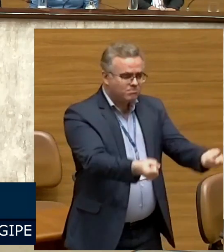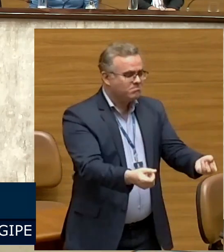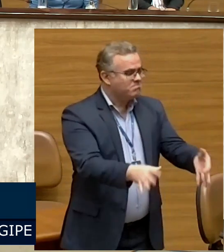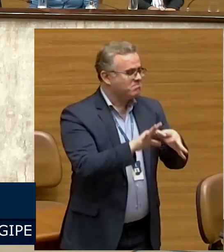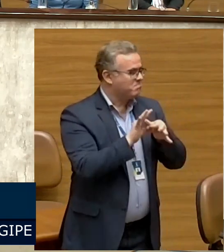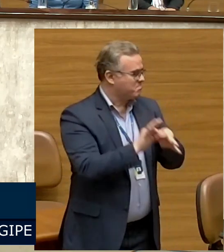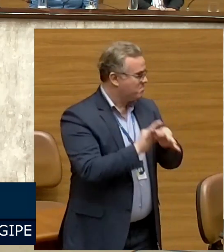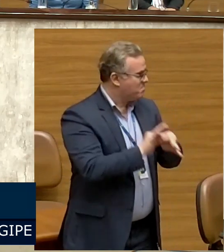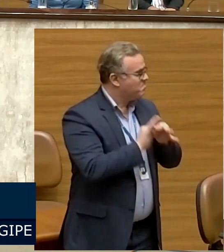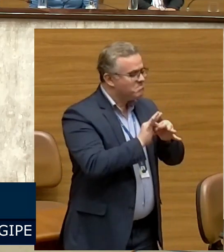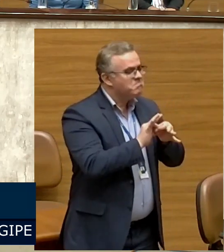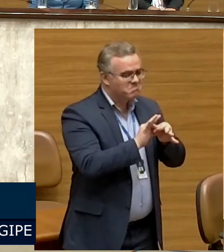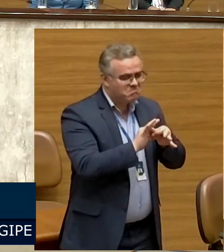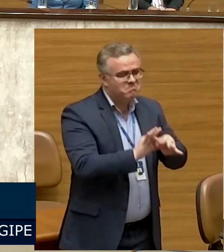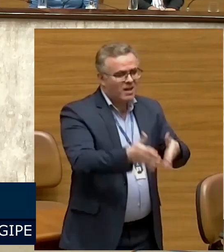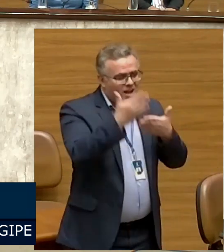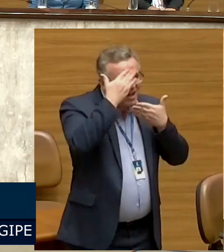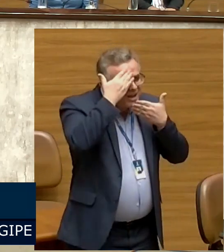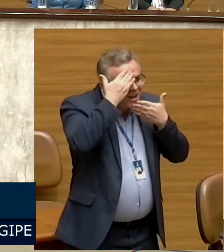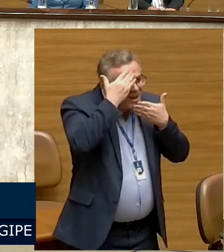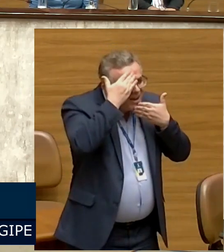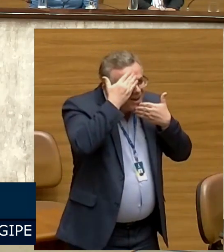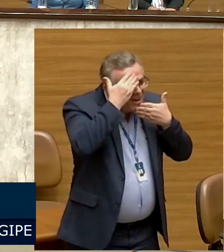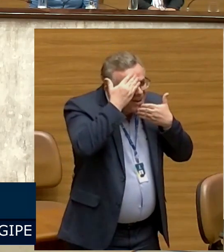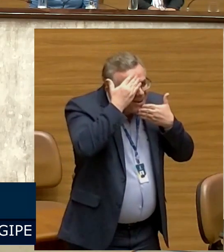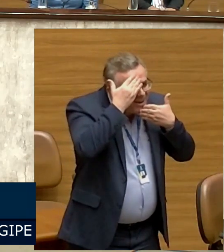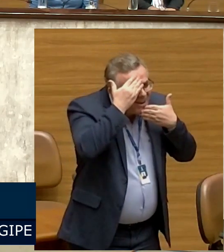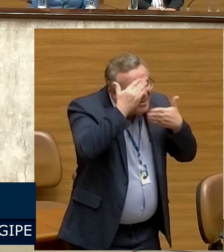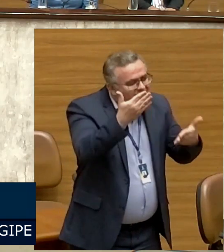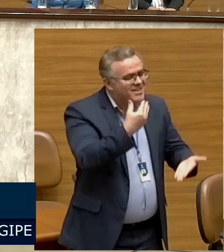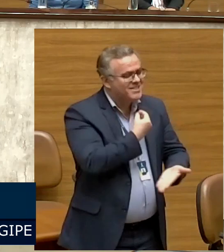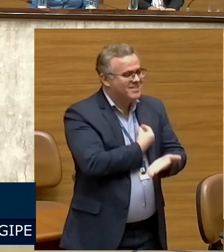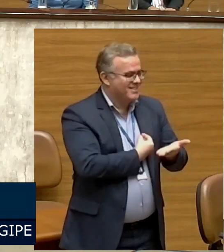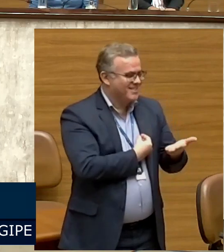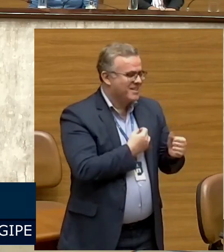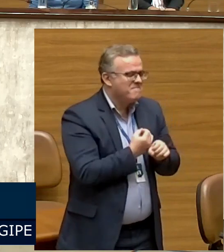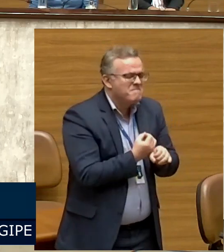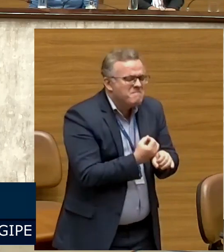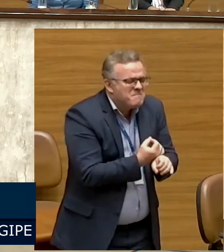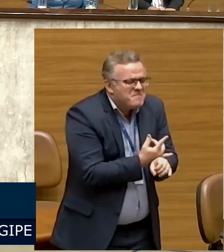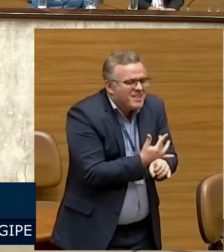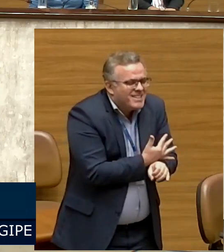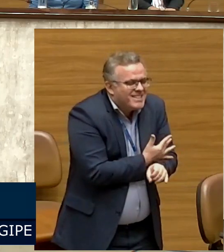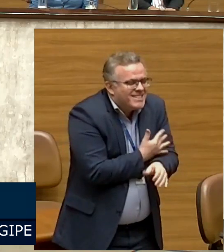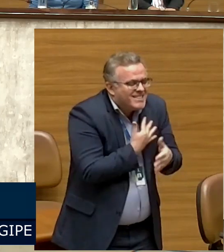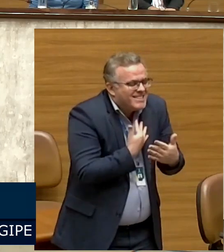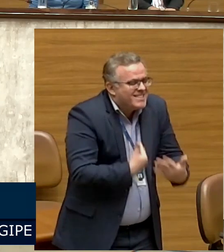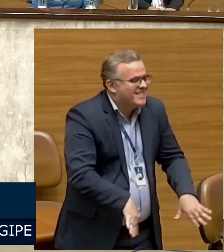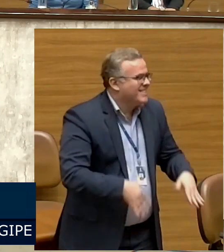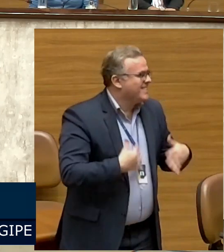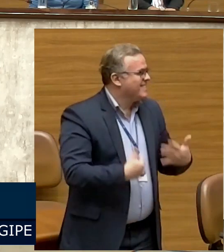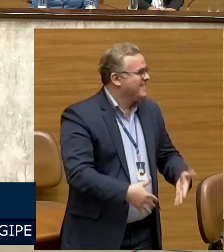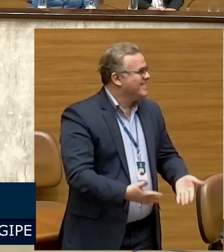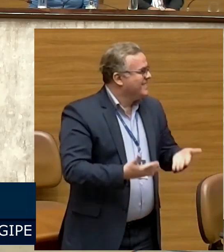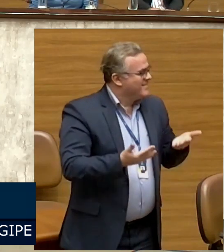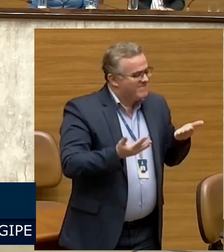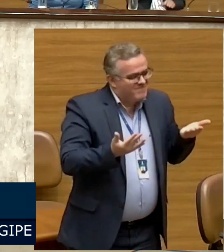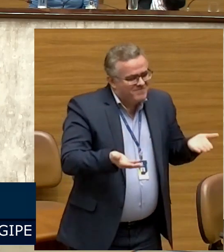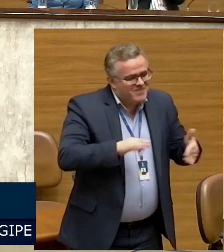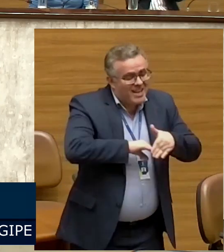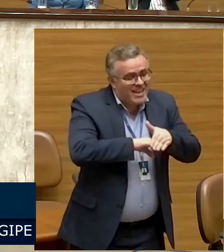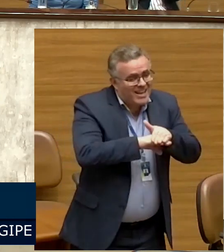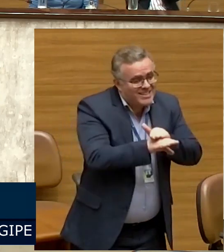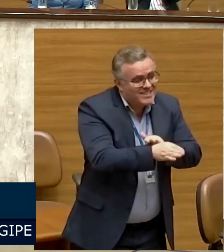né, agradecer a todas as pessoas presentes. Eu me emocionei quanto, né, a gente que é acostumado